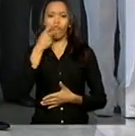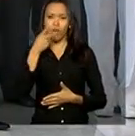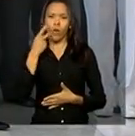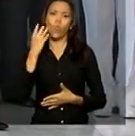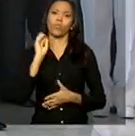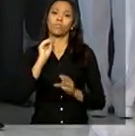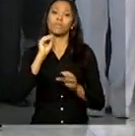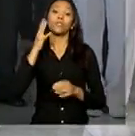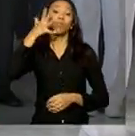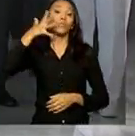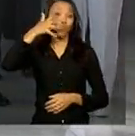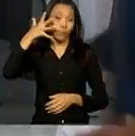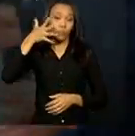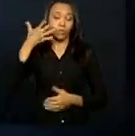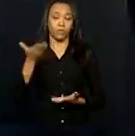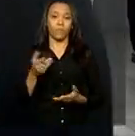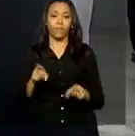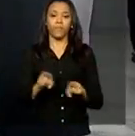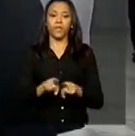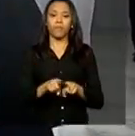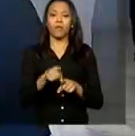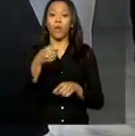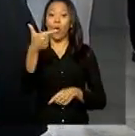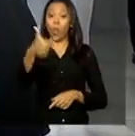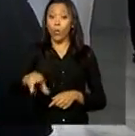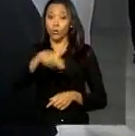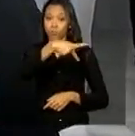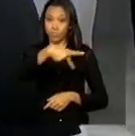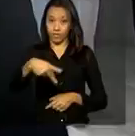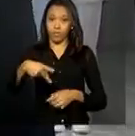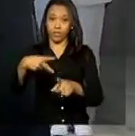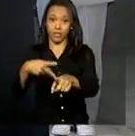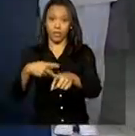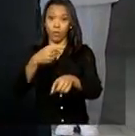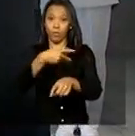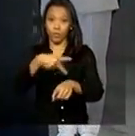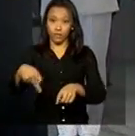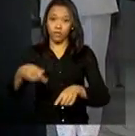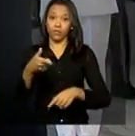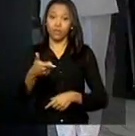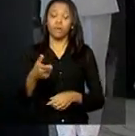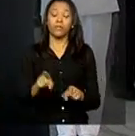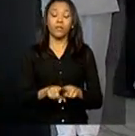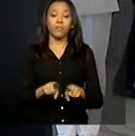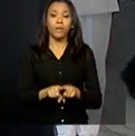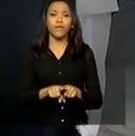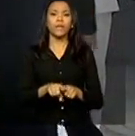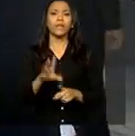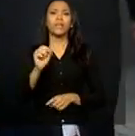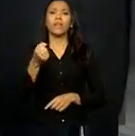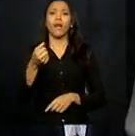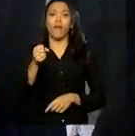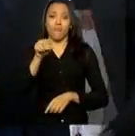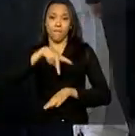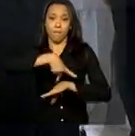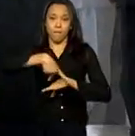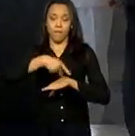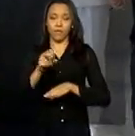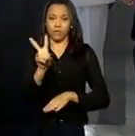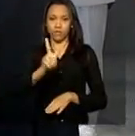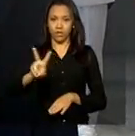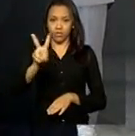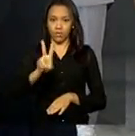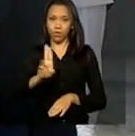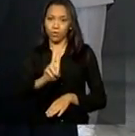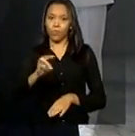discurso no Congresso. É, Luiz Guilherme Solís, presidente da Costa Rica. E agora o Nicolás Maduro, presidente da Venezuela.